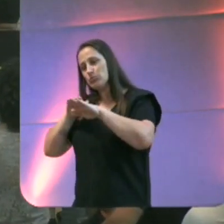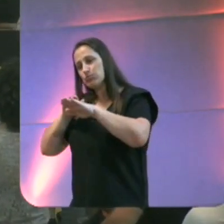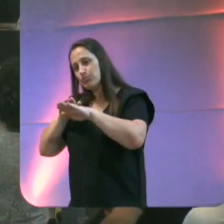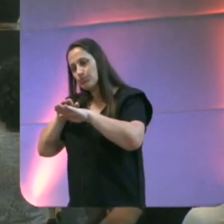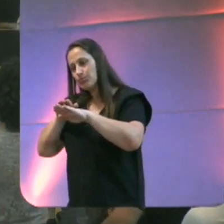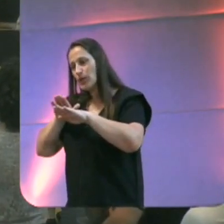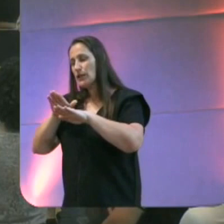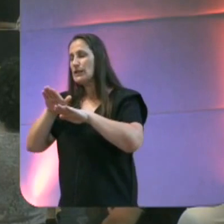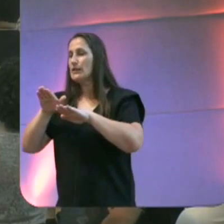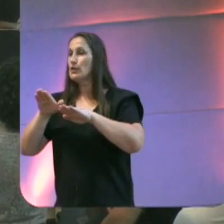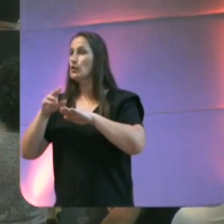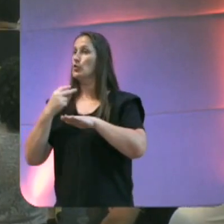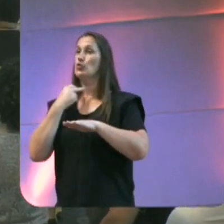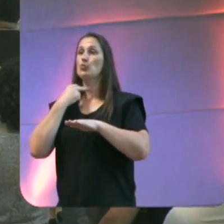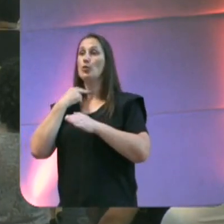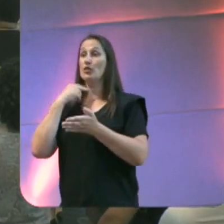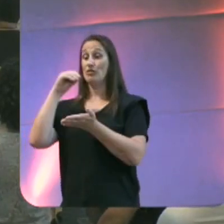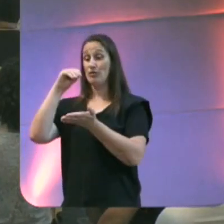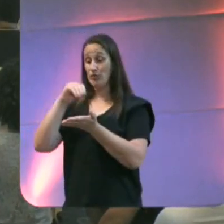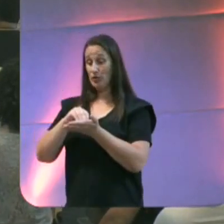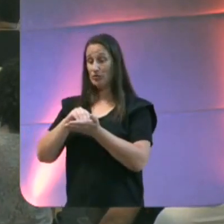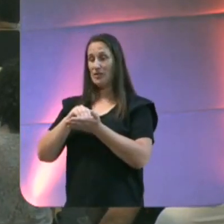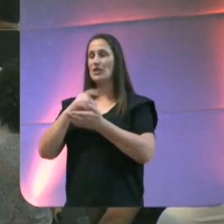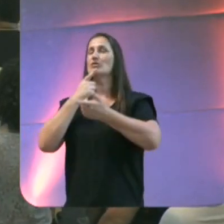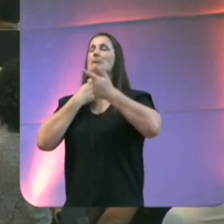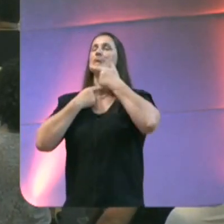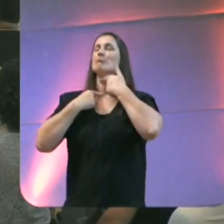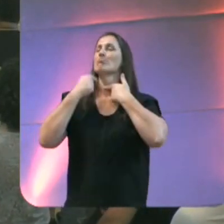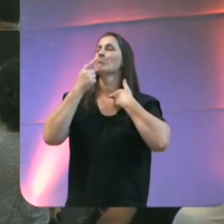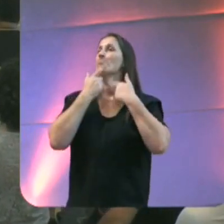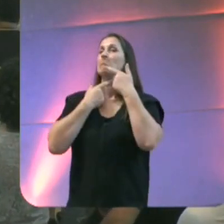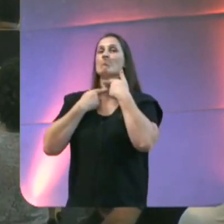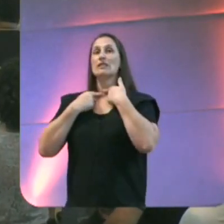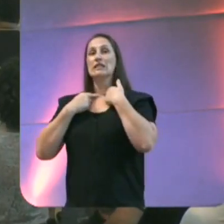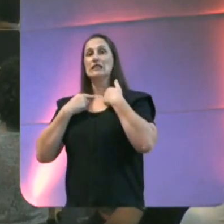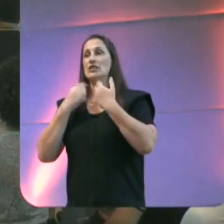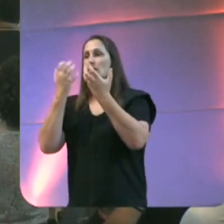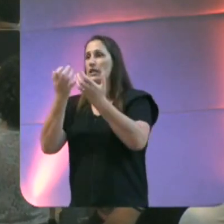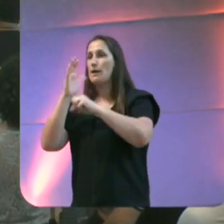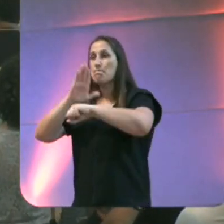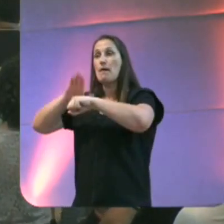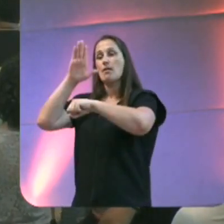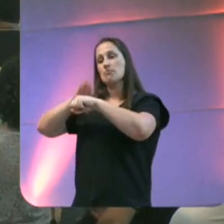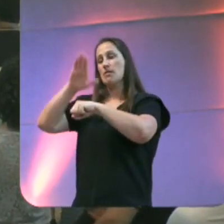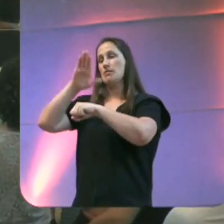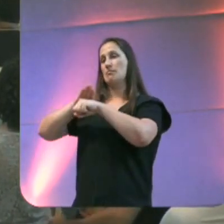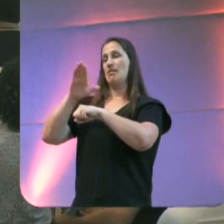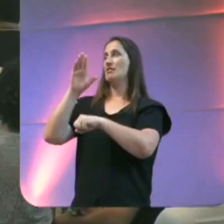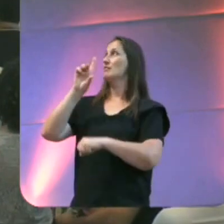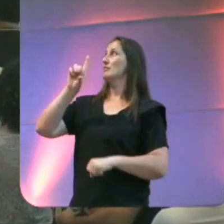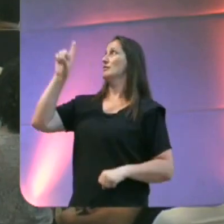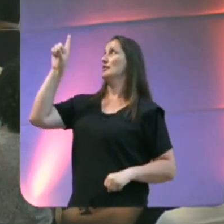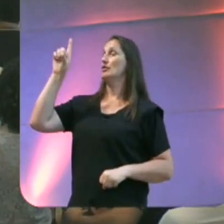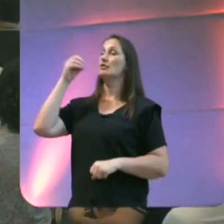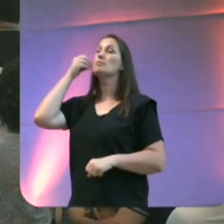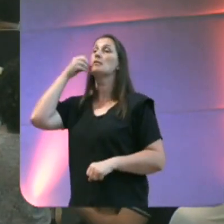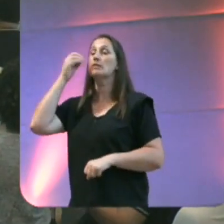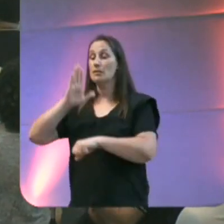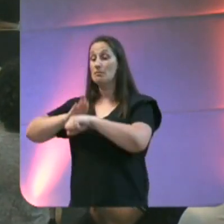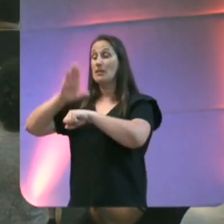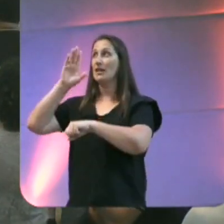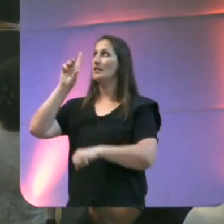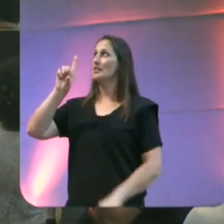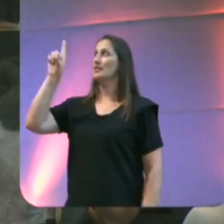sabe que não pode faltar é o desejo inconformado de querer mais, de experimentar mais,